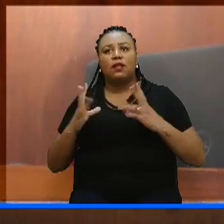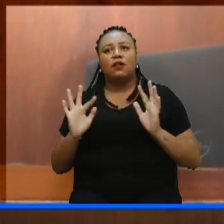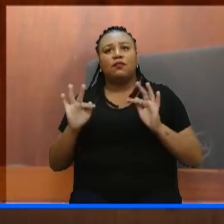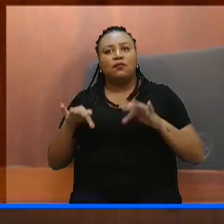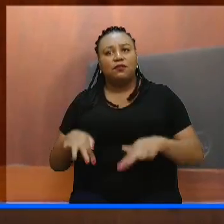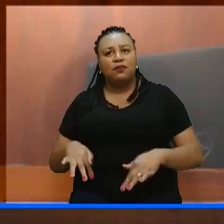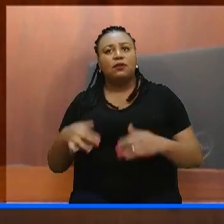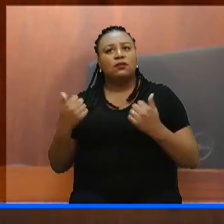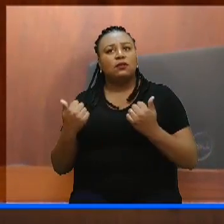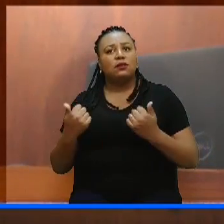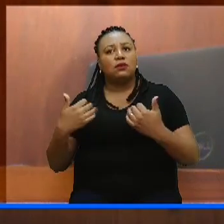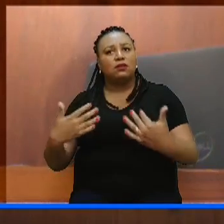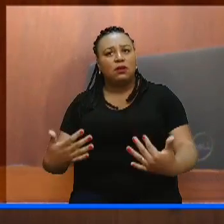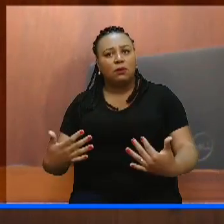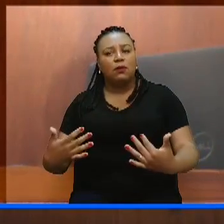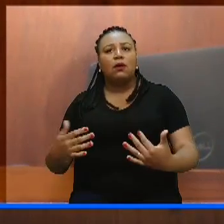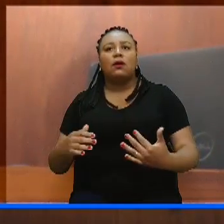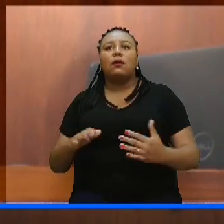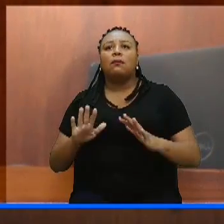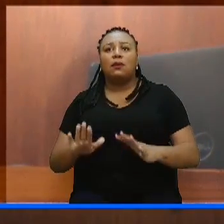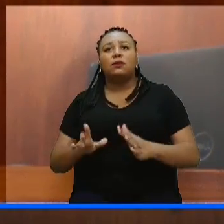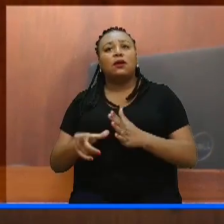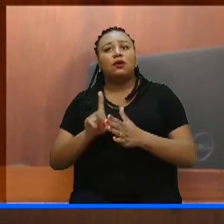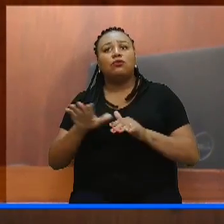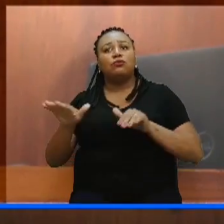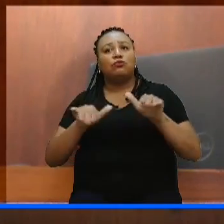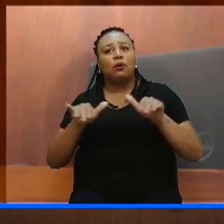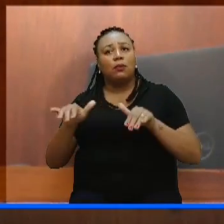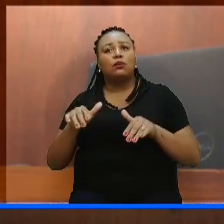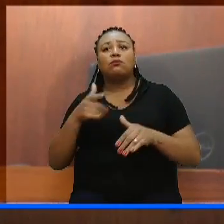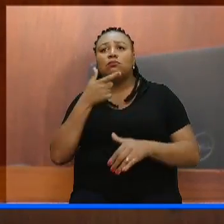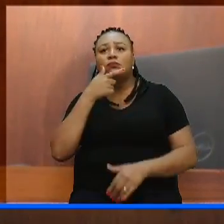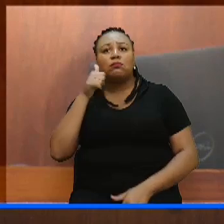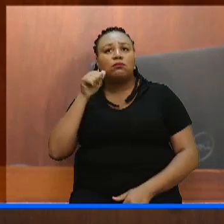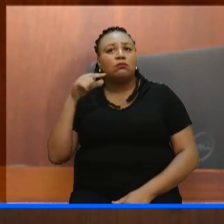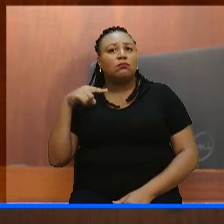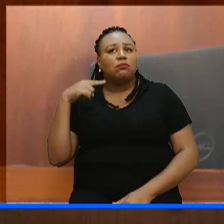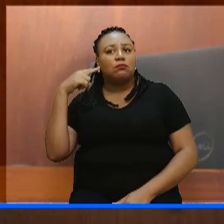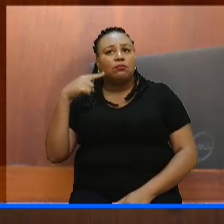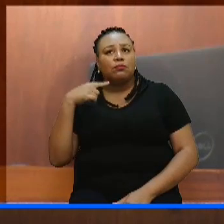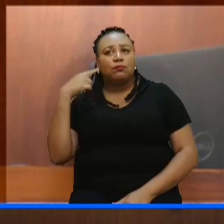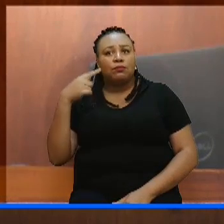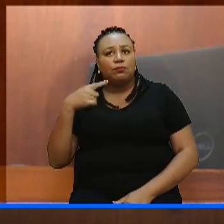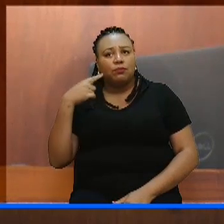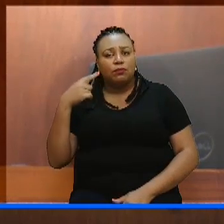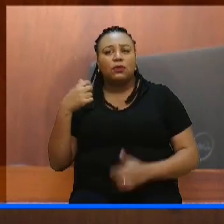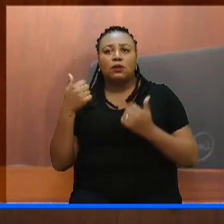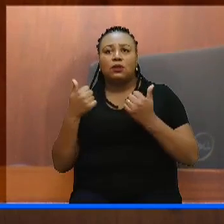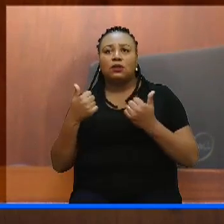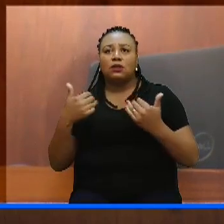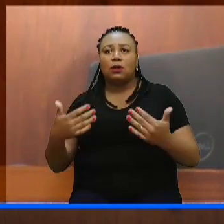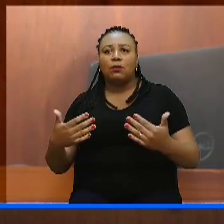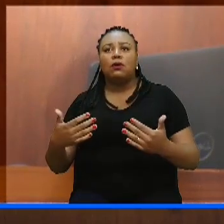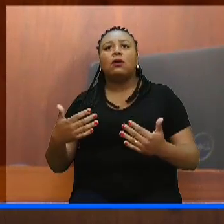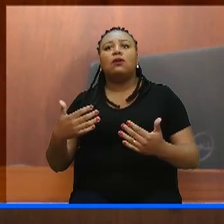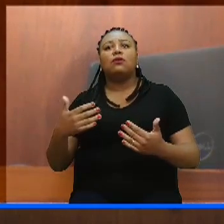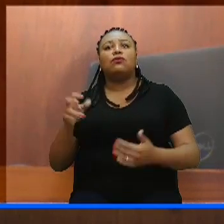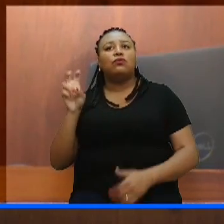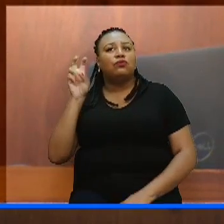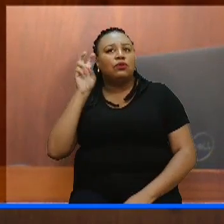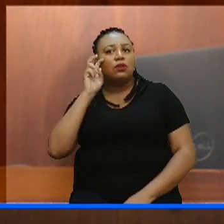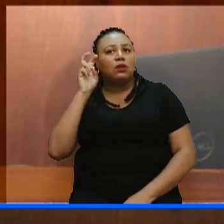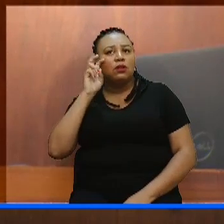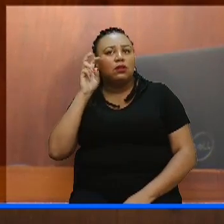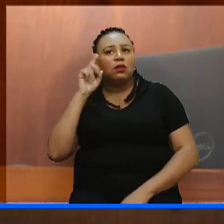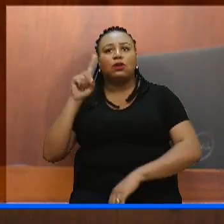encerro a presente sessão antes convocando as senhoras e senhores parlamentares para a sessão ordinária de quinta-feira